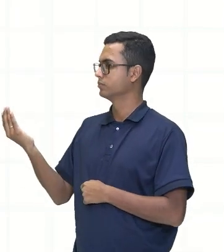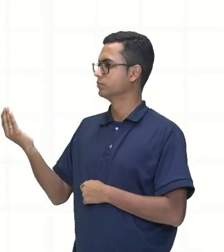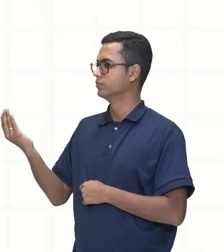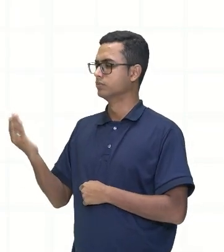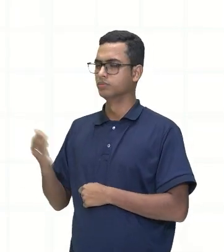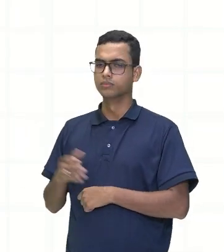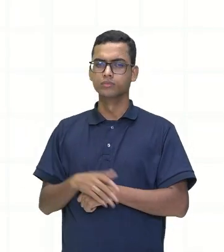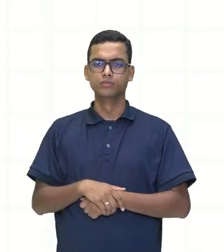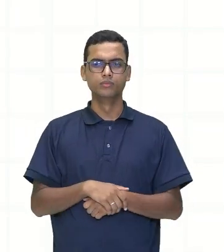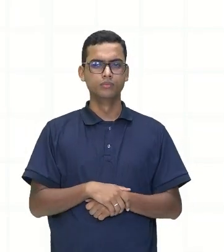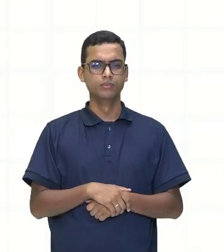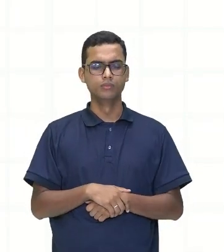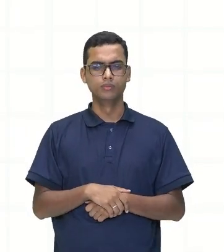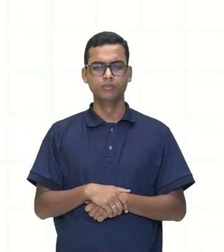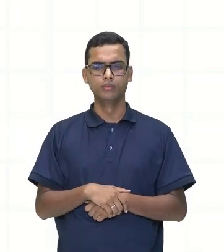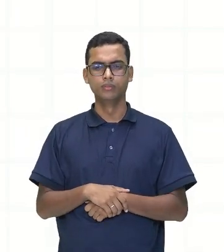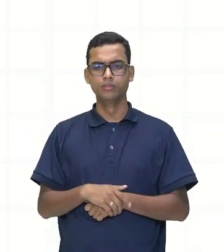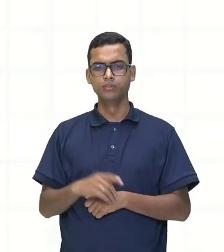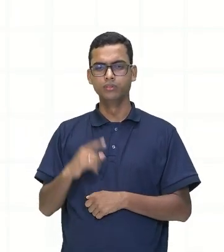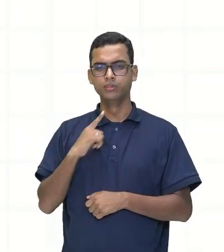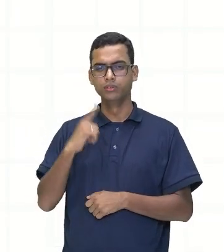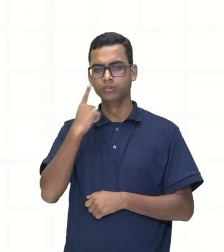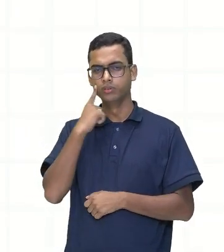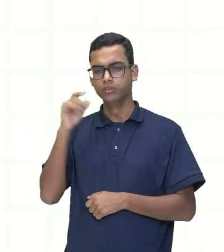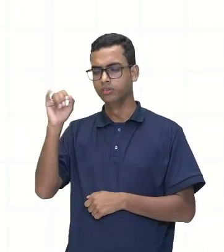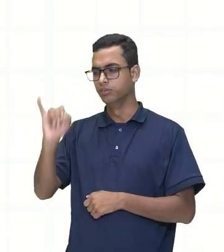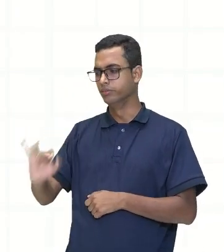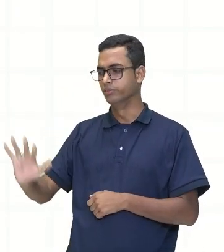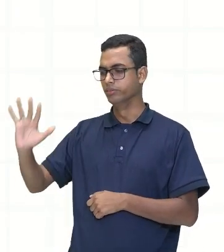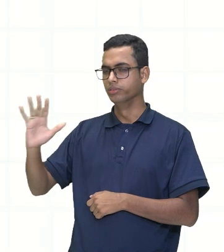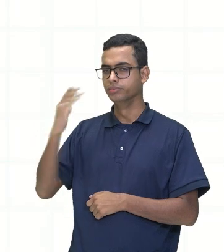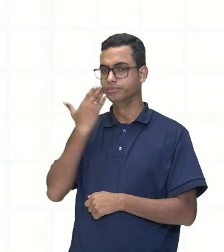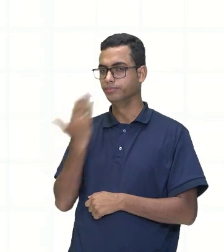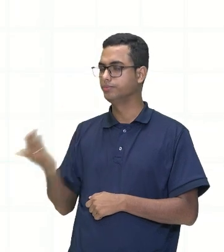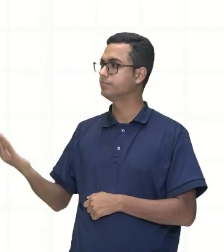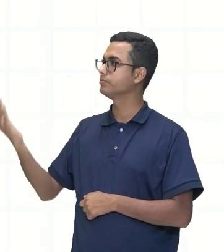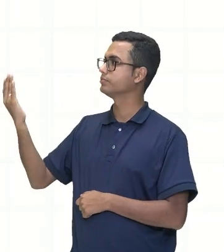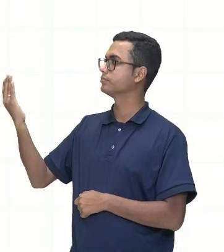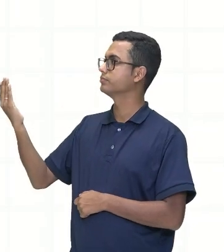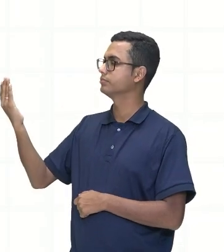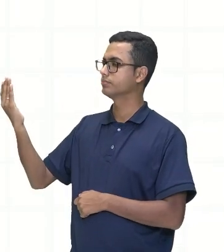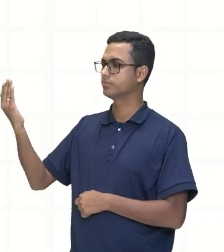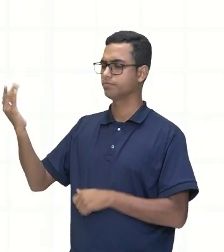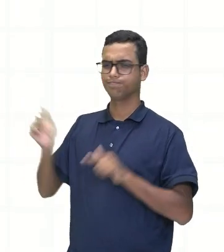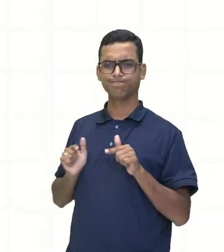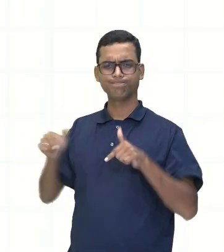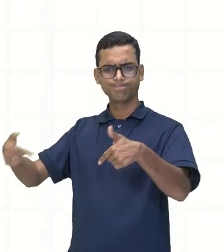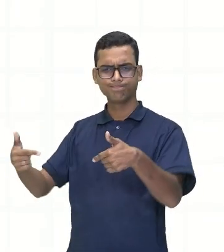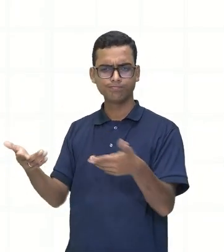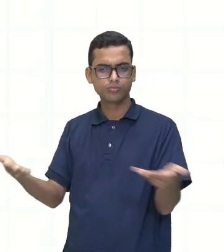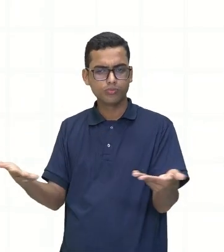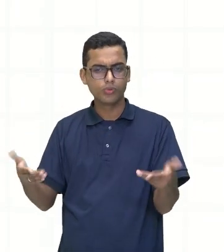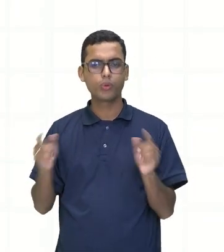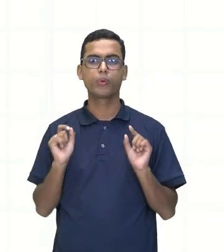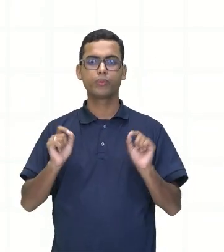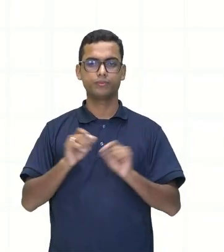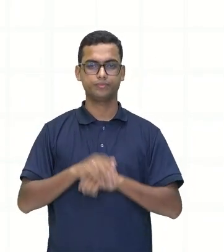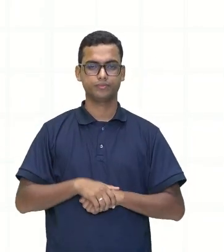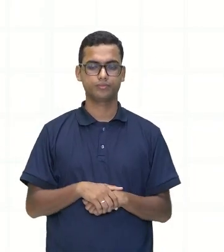Então, aqui nós temos essa imagem, né? A atividade que eles estão fazendo é